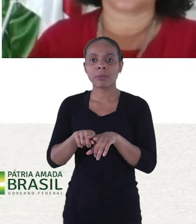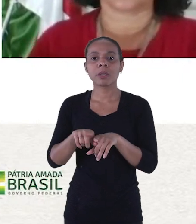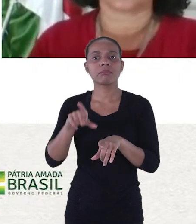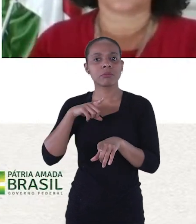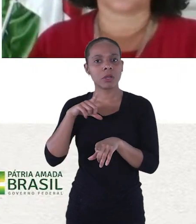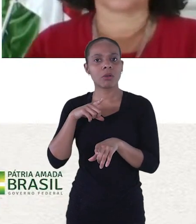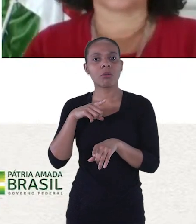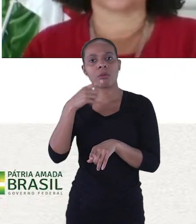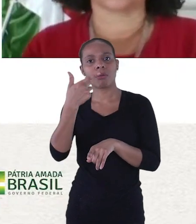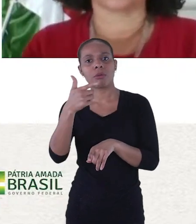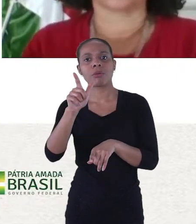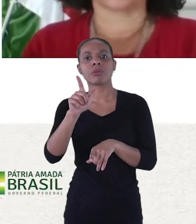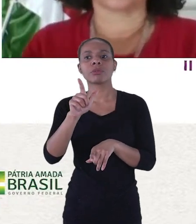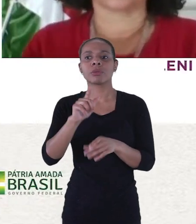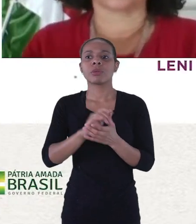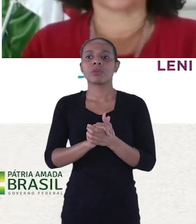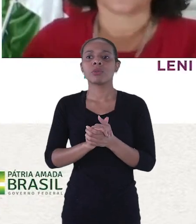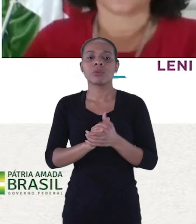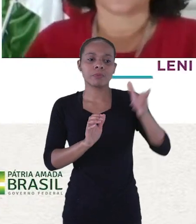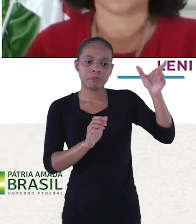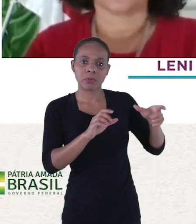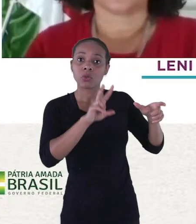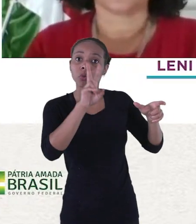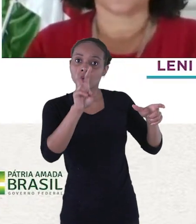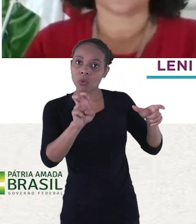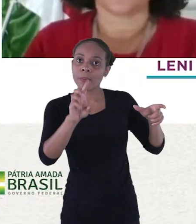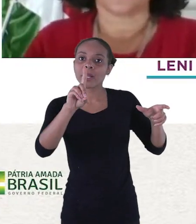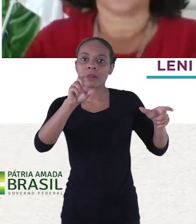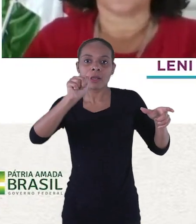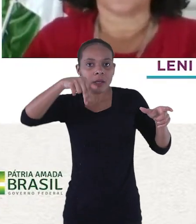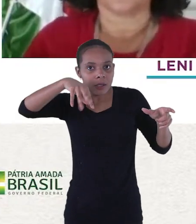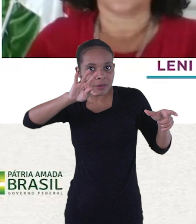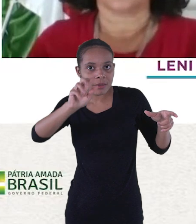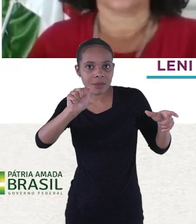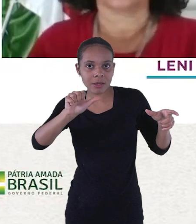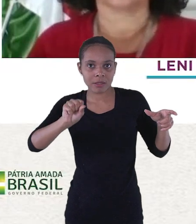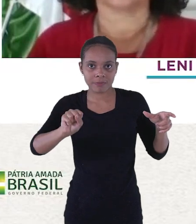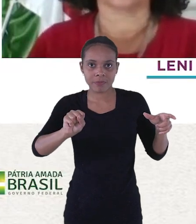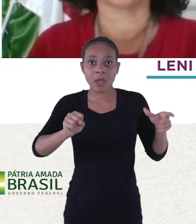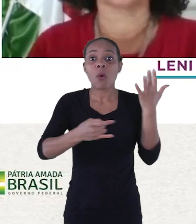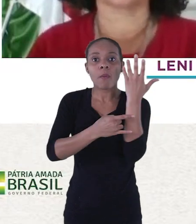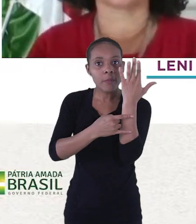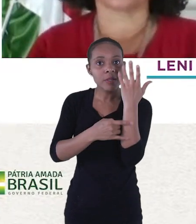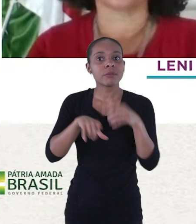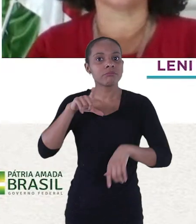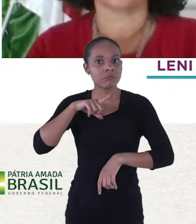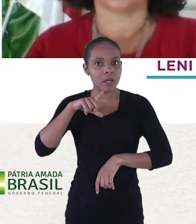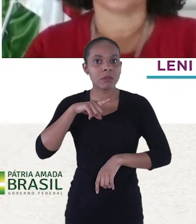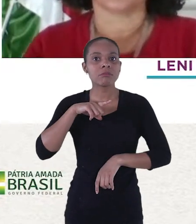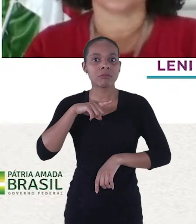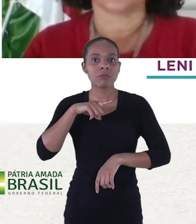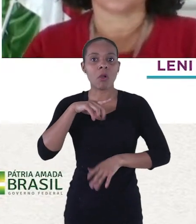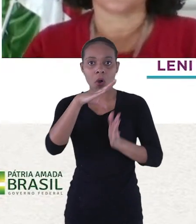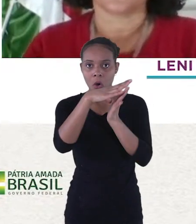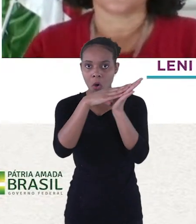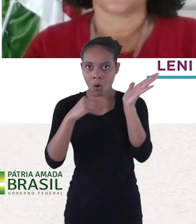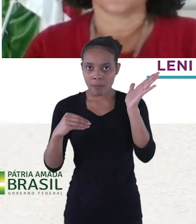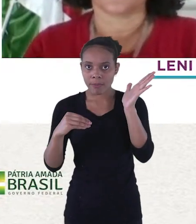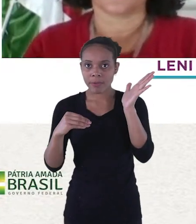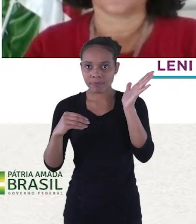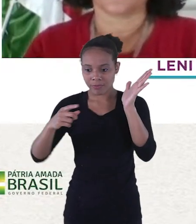até foram microfilmados, na FMG está lá, né? Na FMG uma cópia desses cadernos.